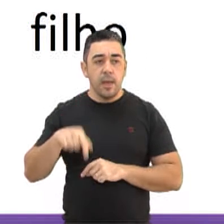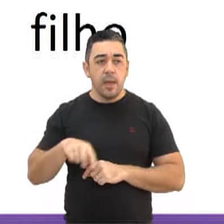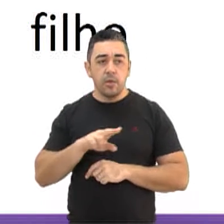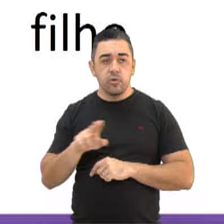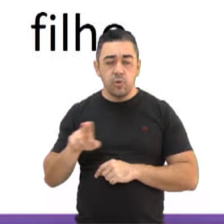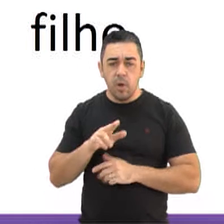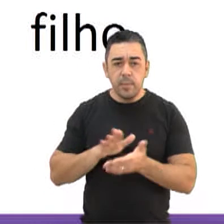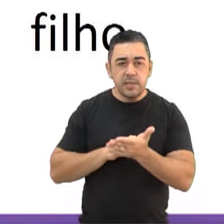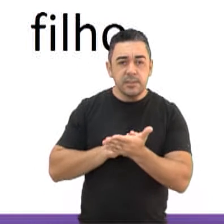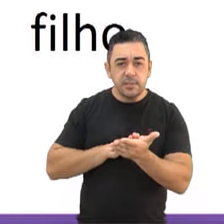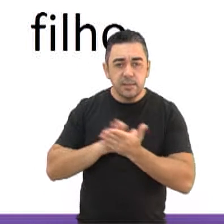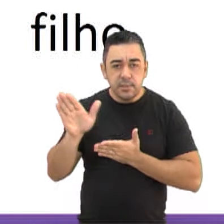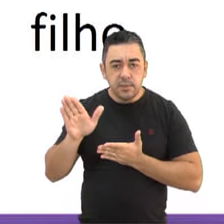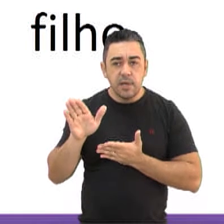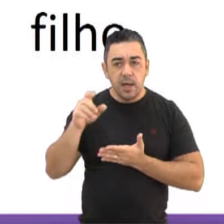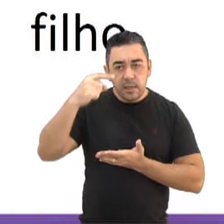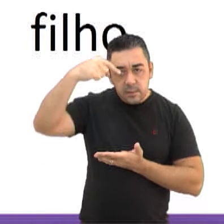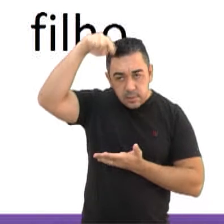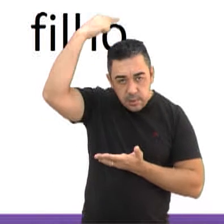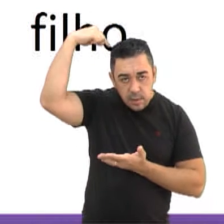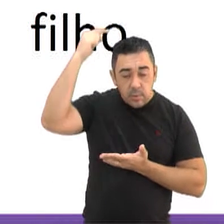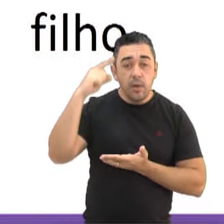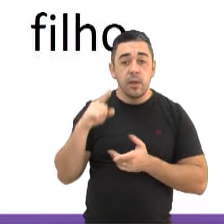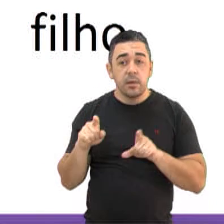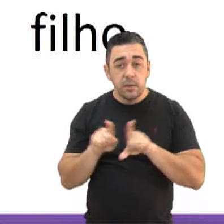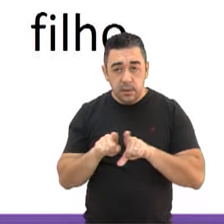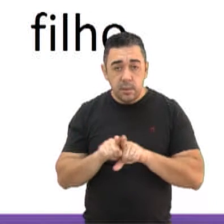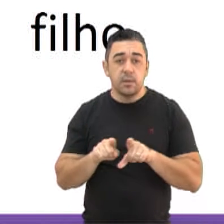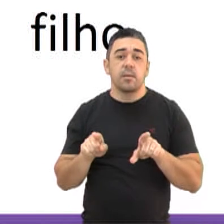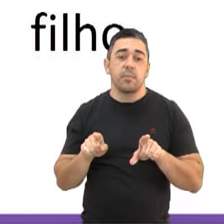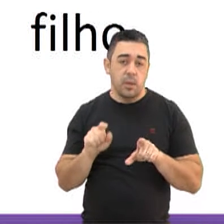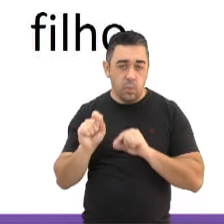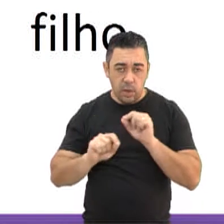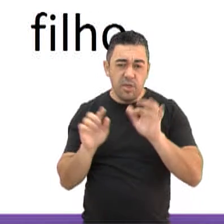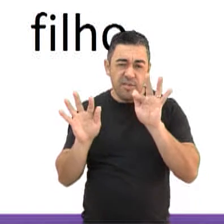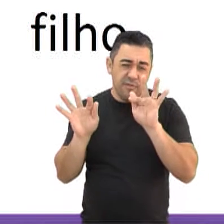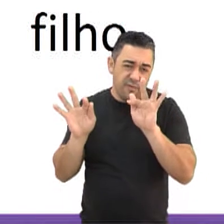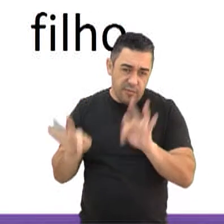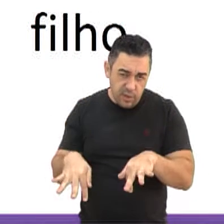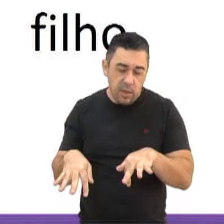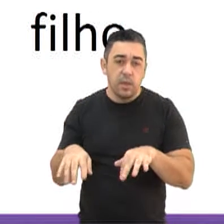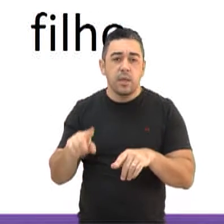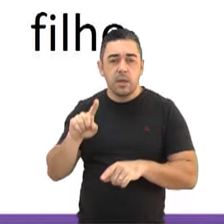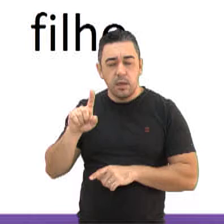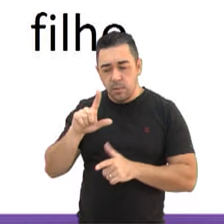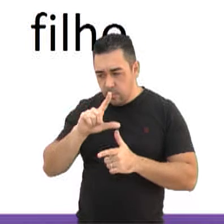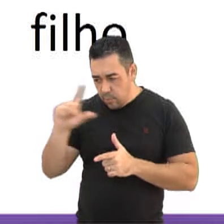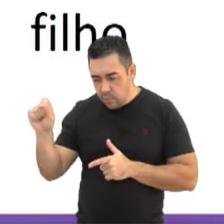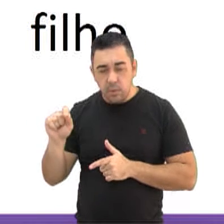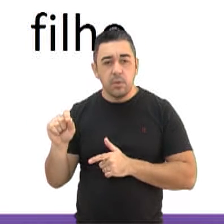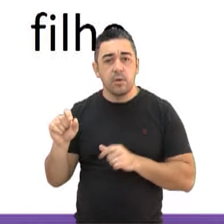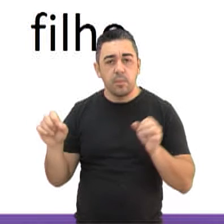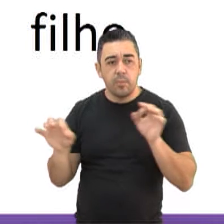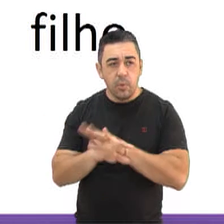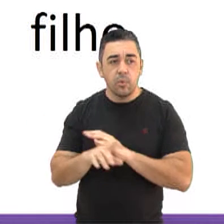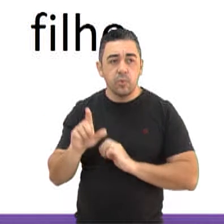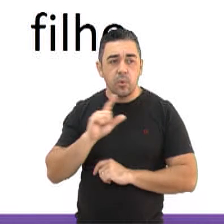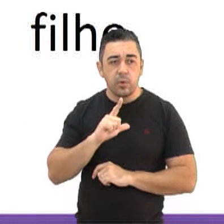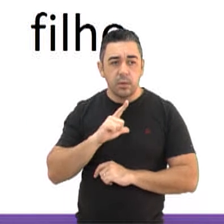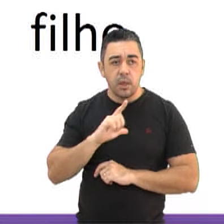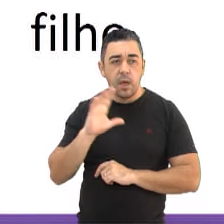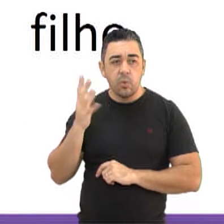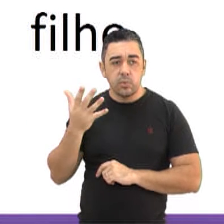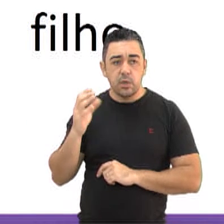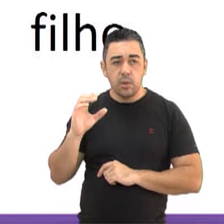chamado saída de santo. E por fim, então bem no fim, depois da saída de santo, acontece o